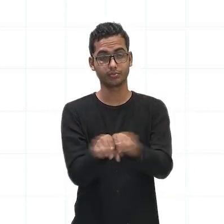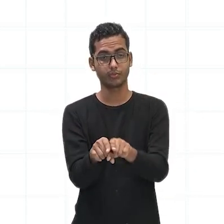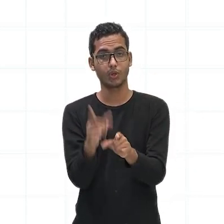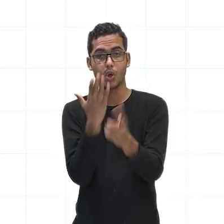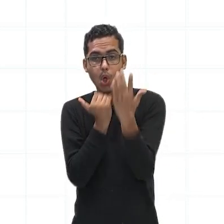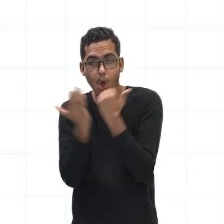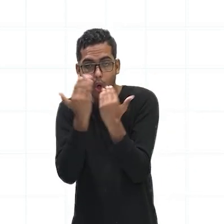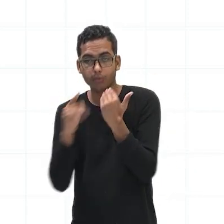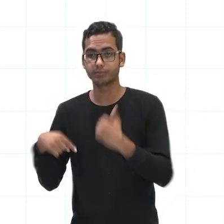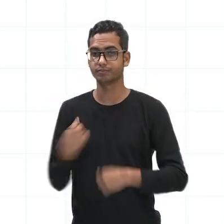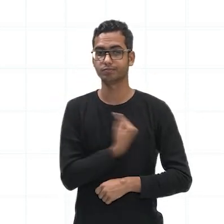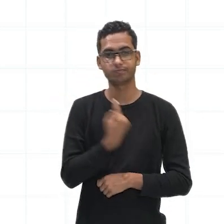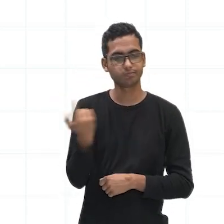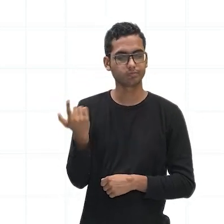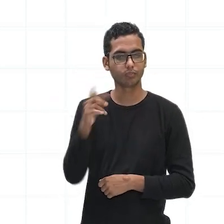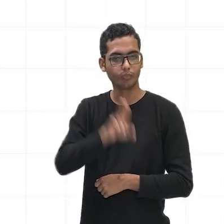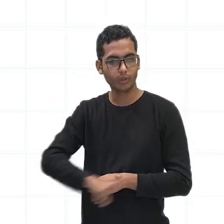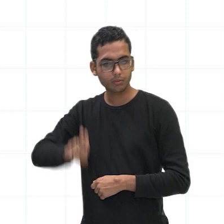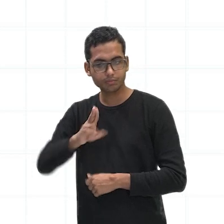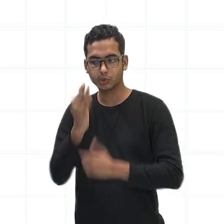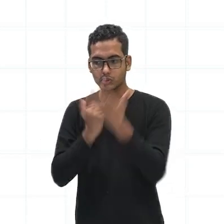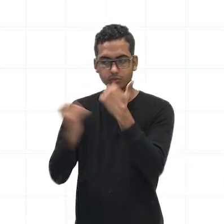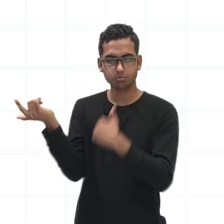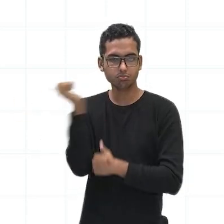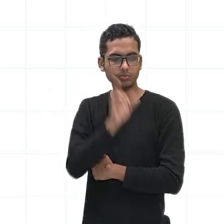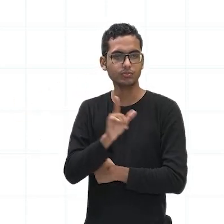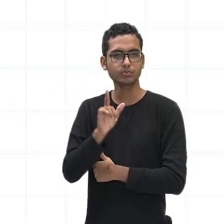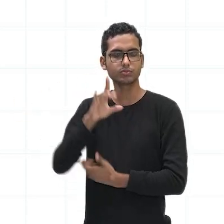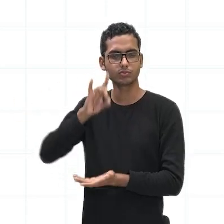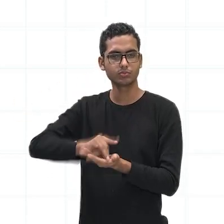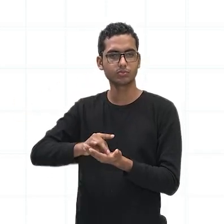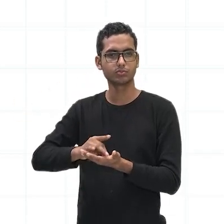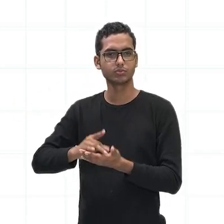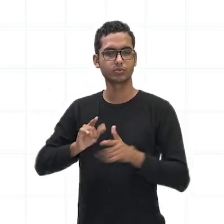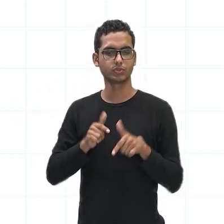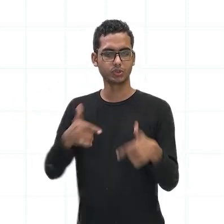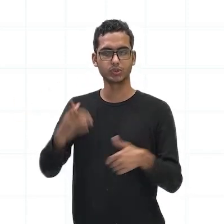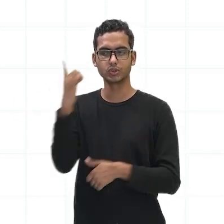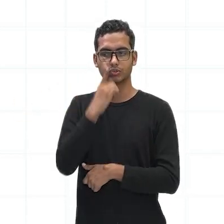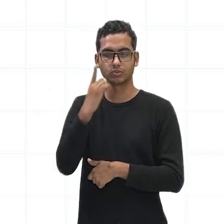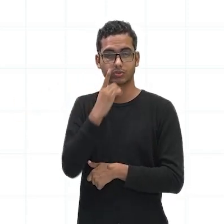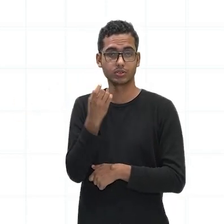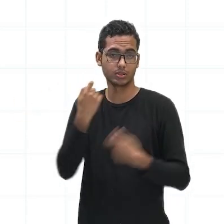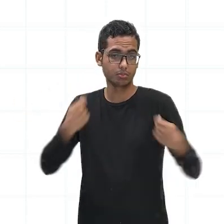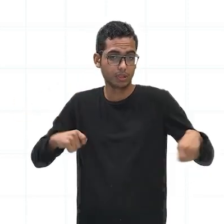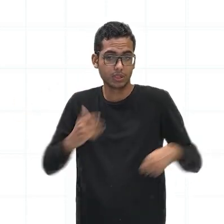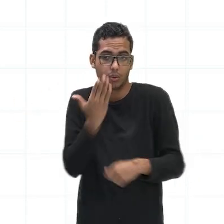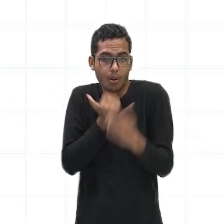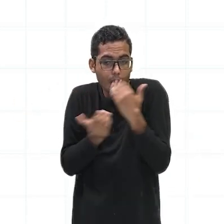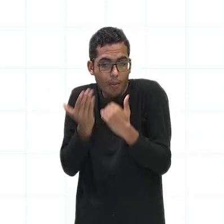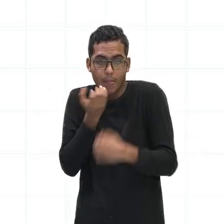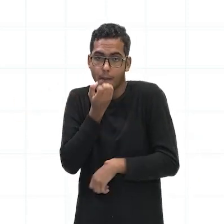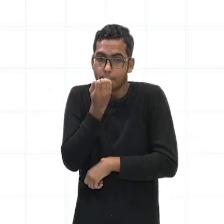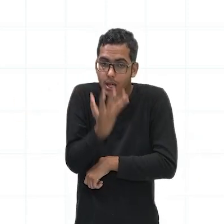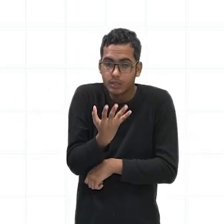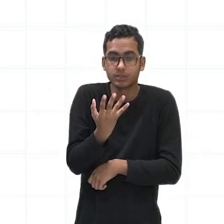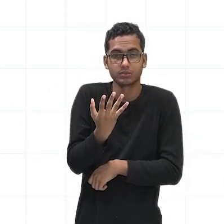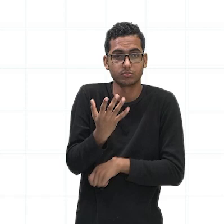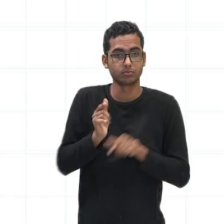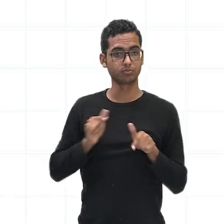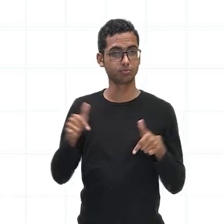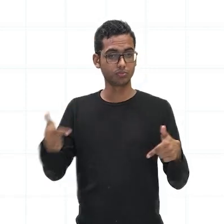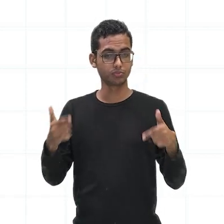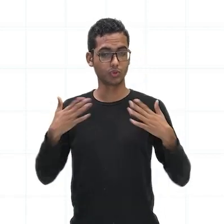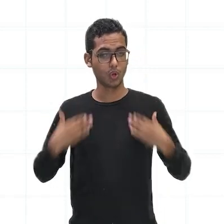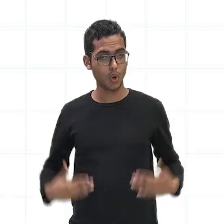para realizar nossas atividades ali do dia a dia, a gente precisa ter ali uma boa alimentação para ter energia para as diversas atividades que o nosso